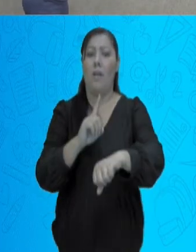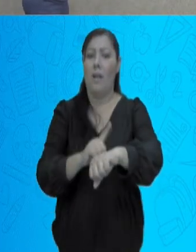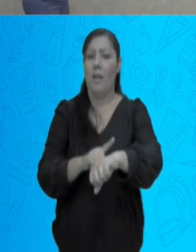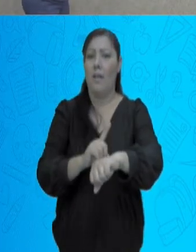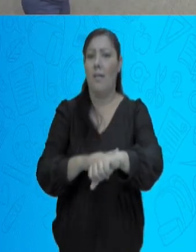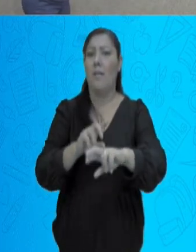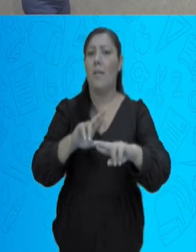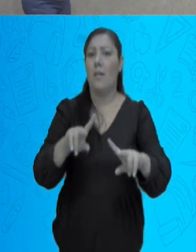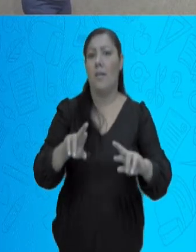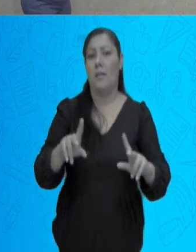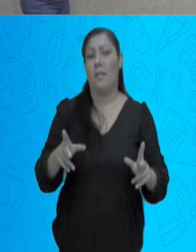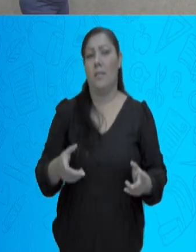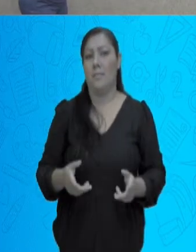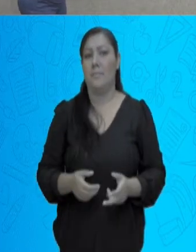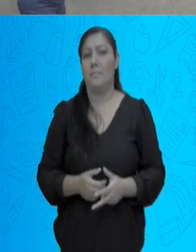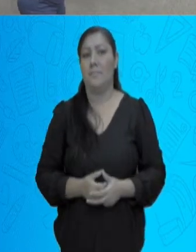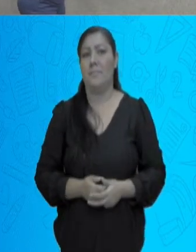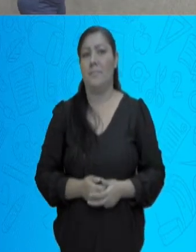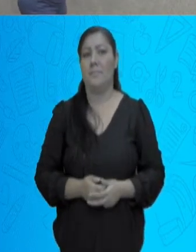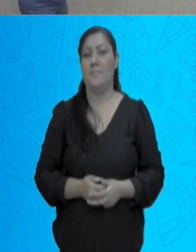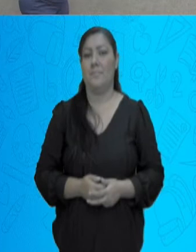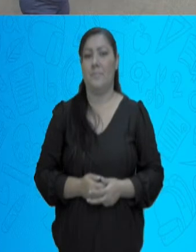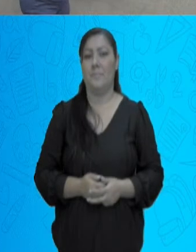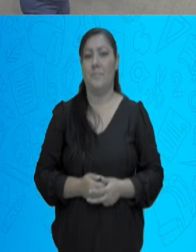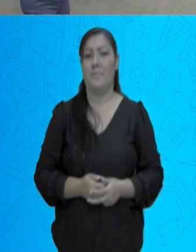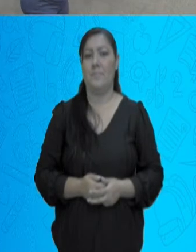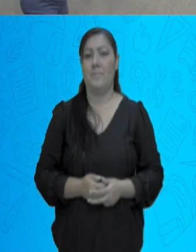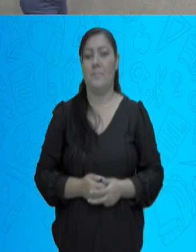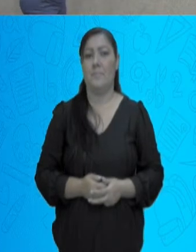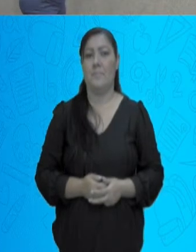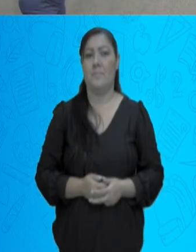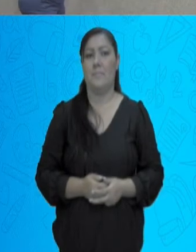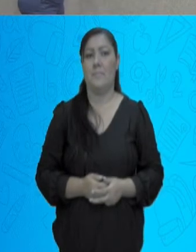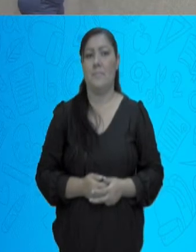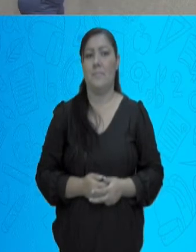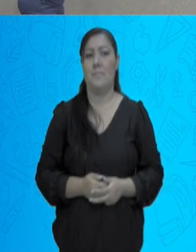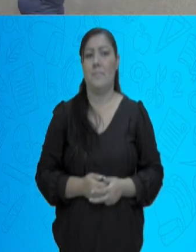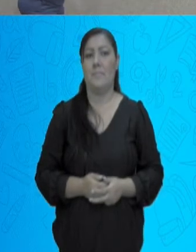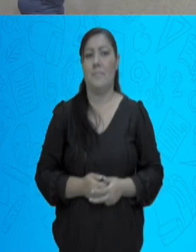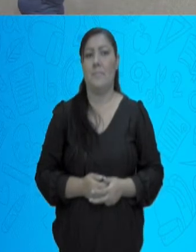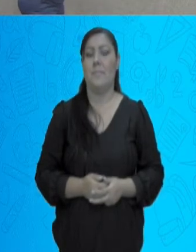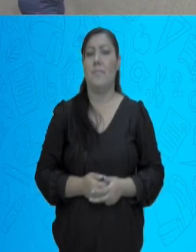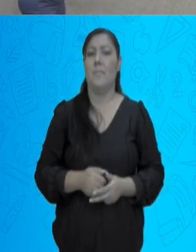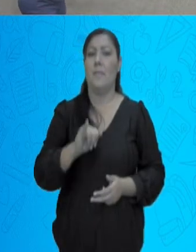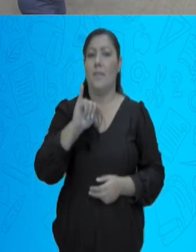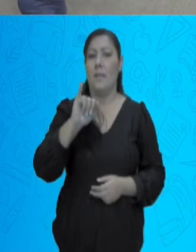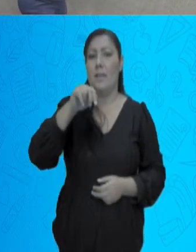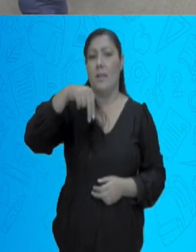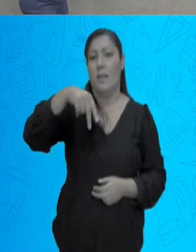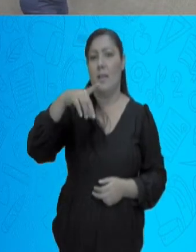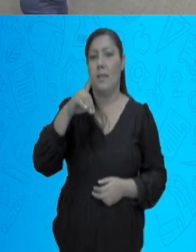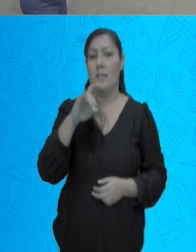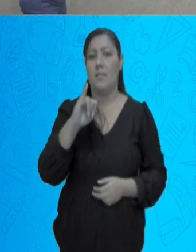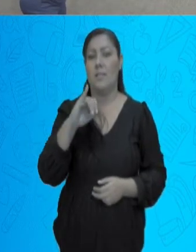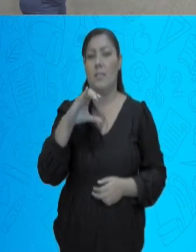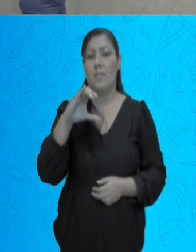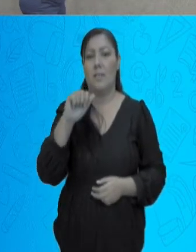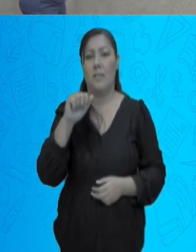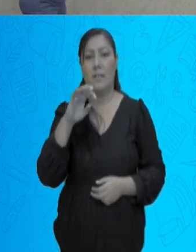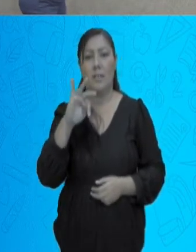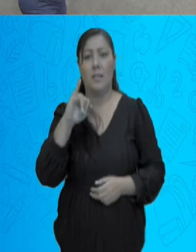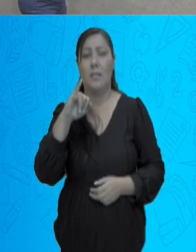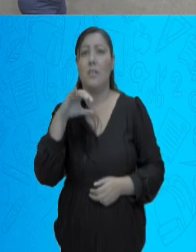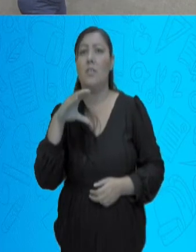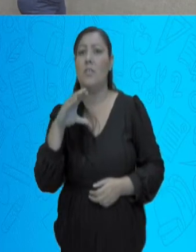mesmo? O modo, então, seria um indicativo. O que um indicativo remete? Remete a essa certeza, tá? E